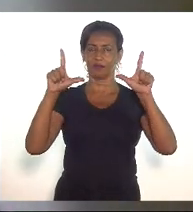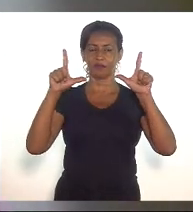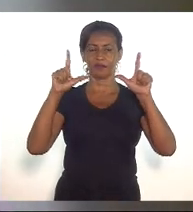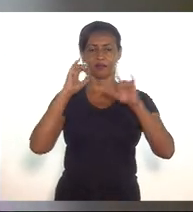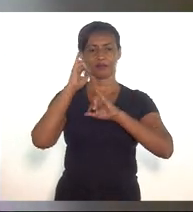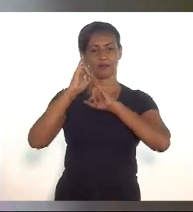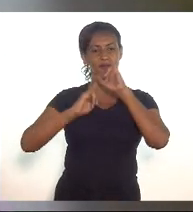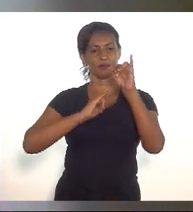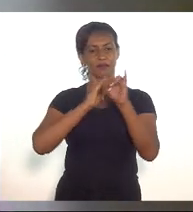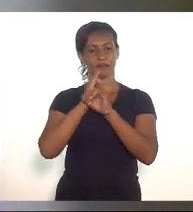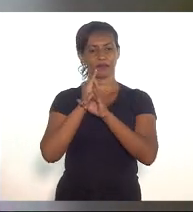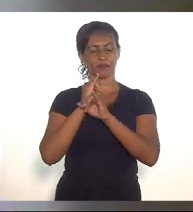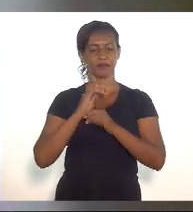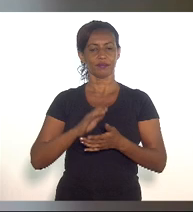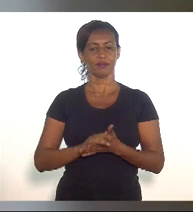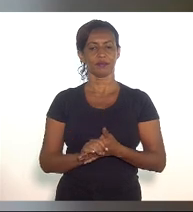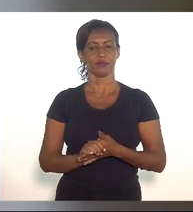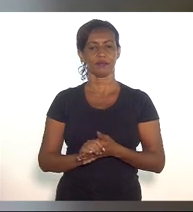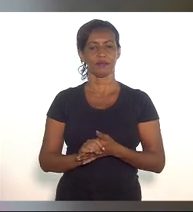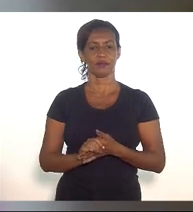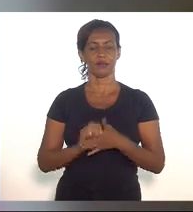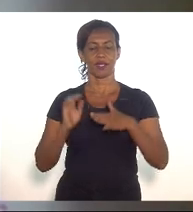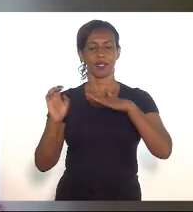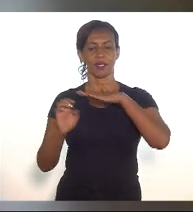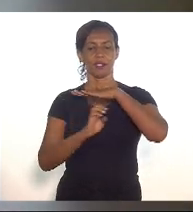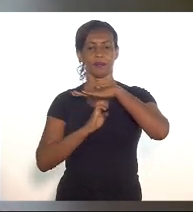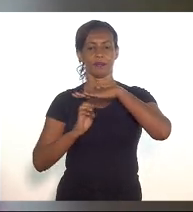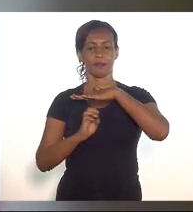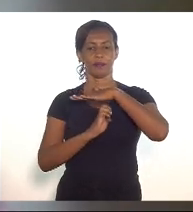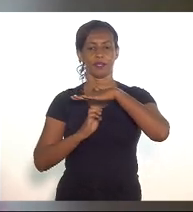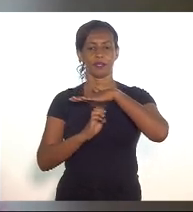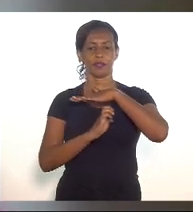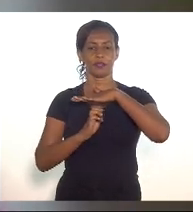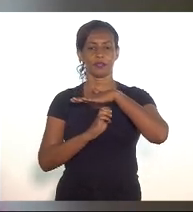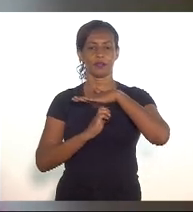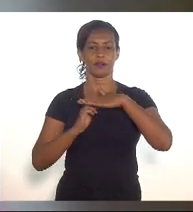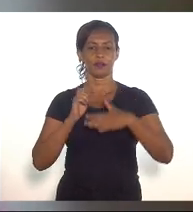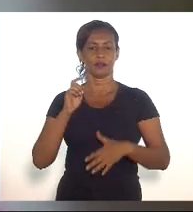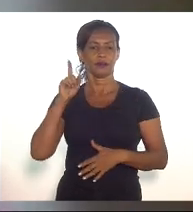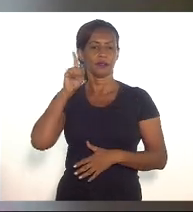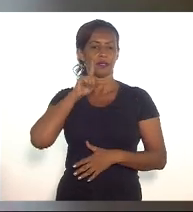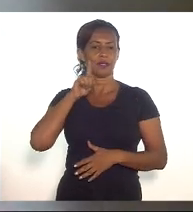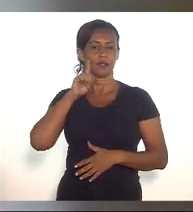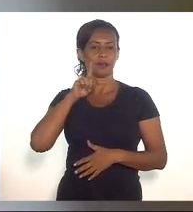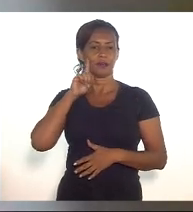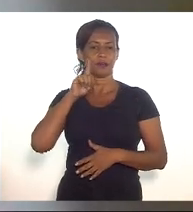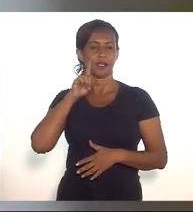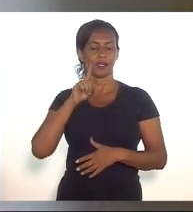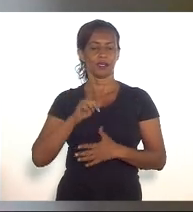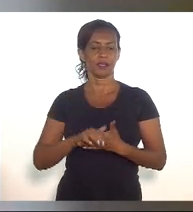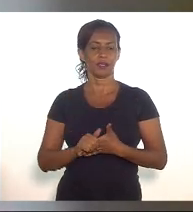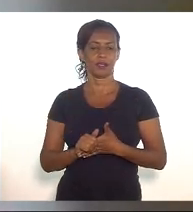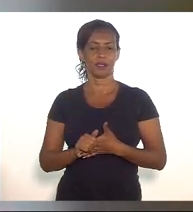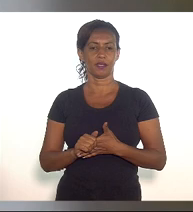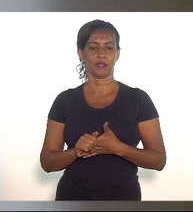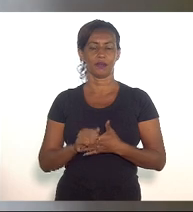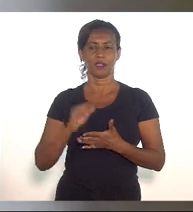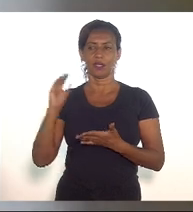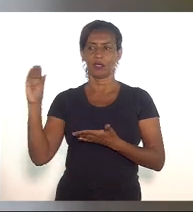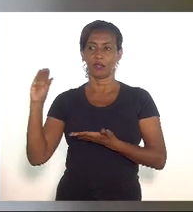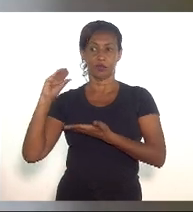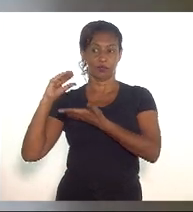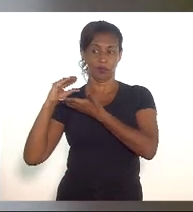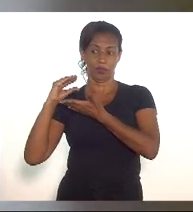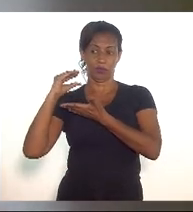de que a empresa americana Edison Schwest decidiu transferir o investimento